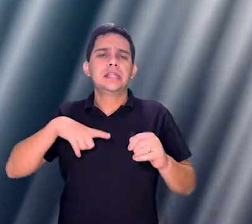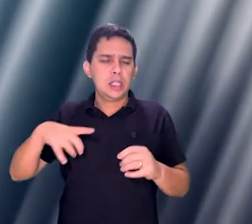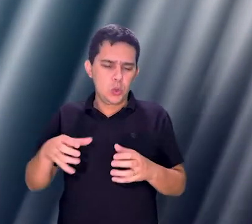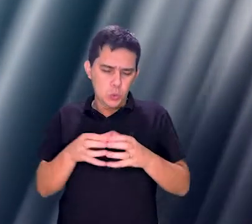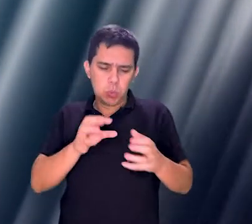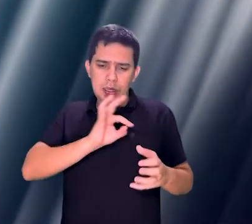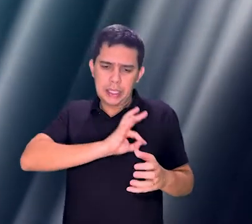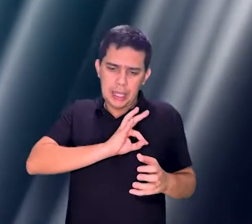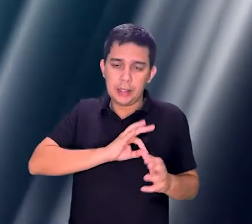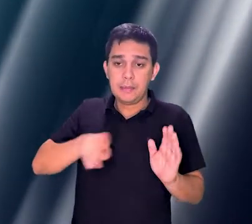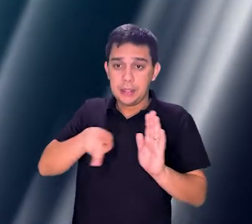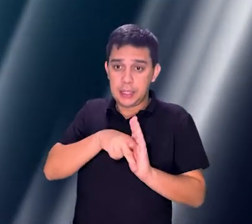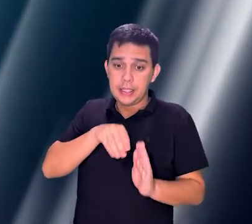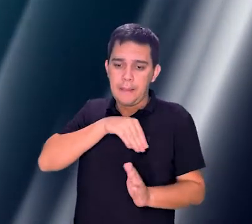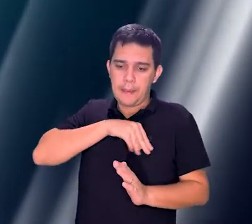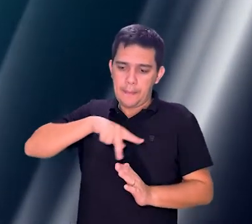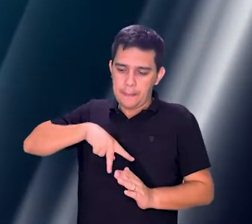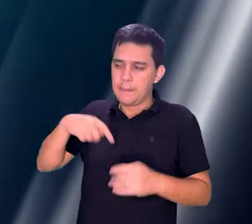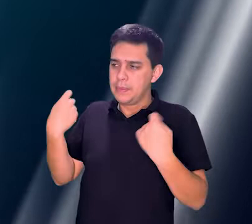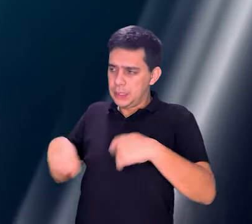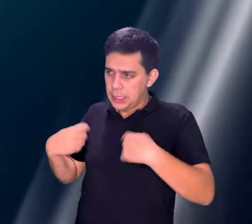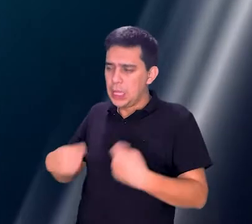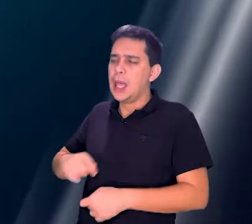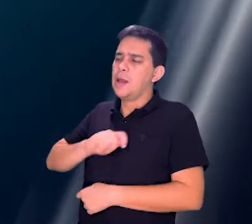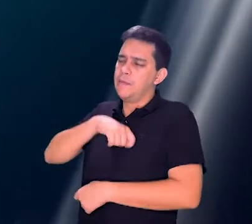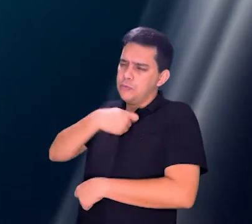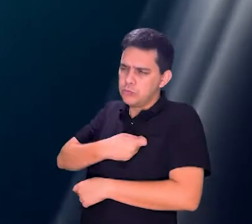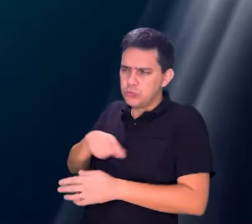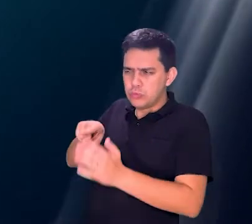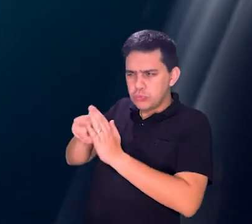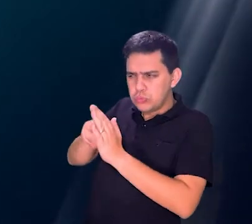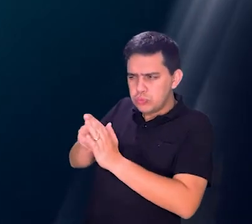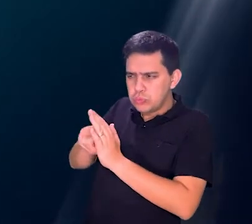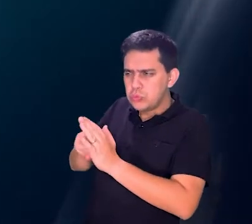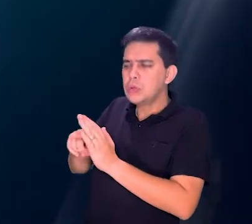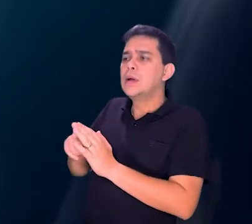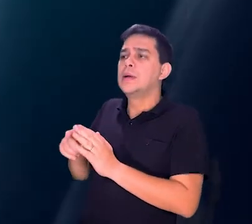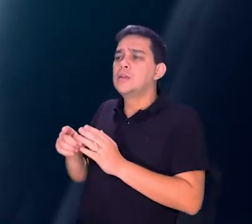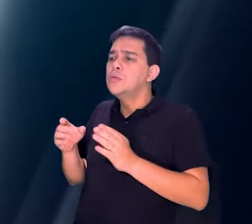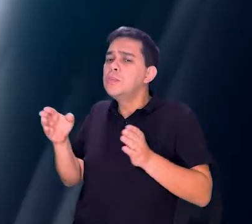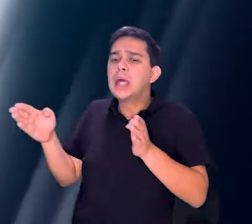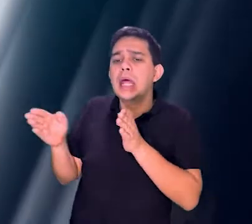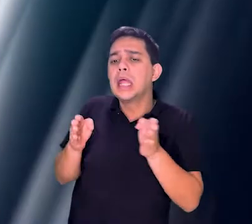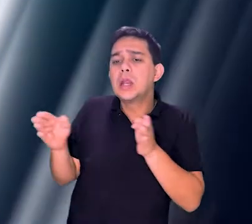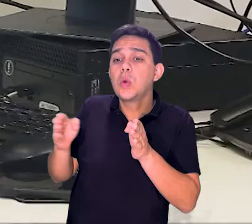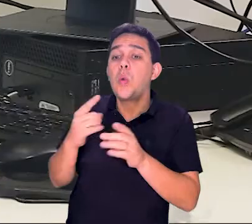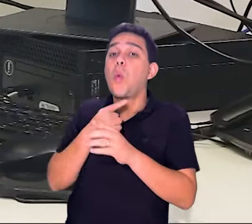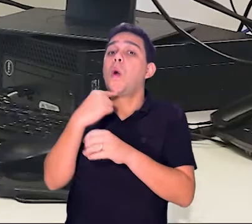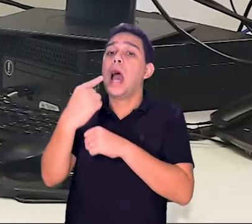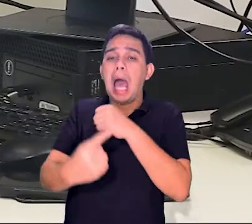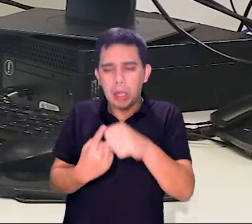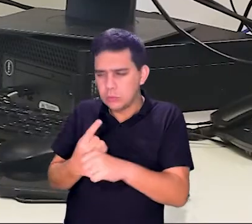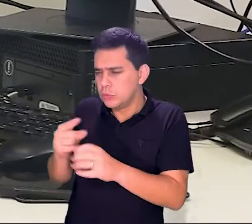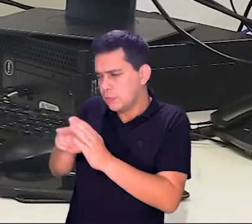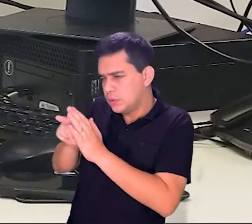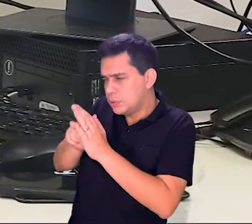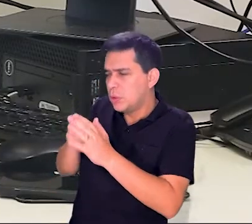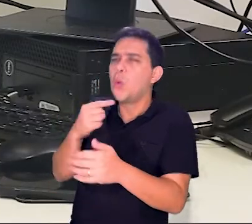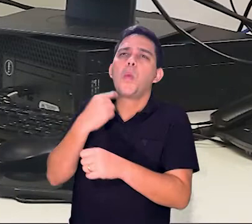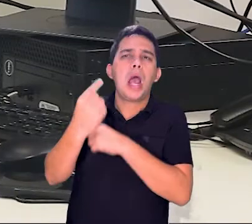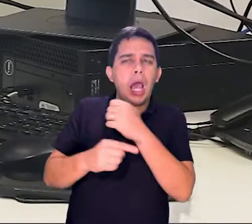técnicas, fiscalizarem essas instituições com uma periodicidade mínima de um ano. Pensando